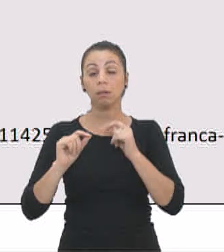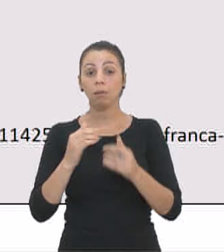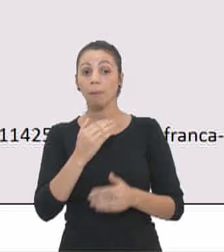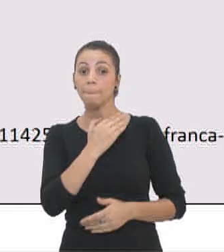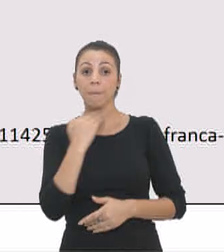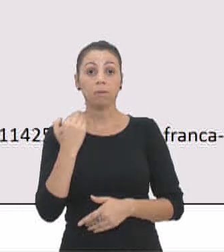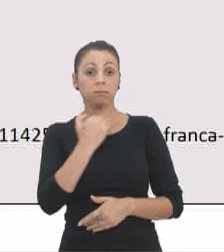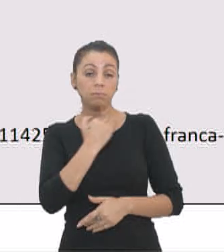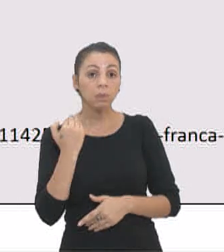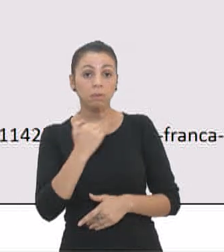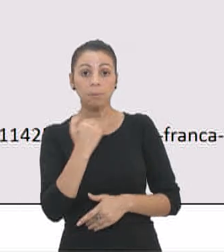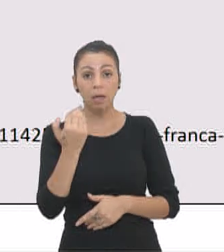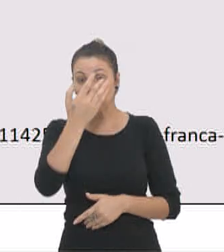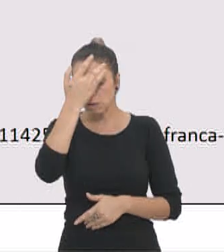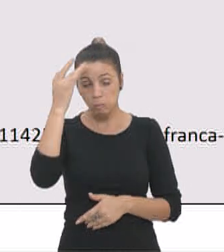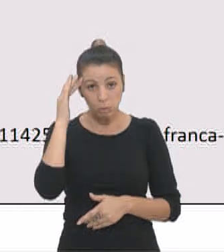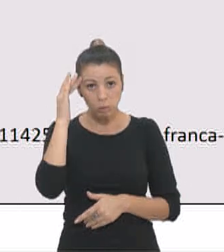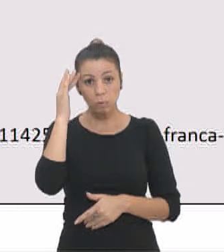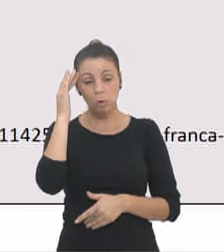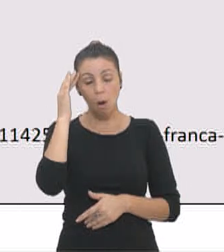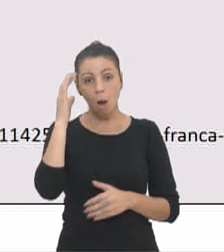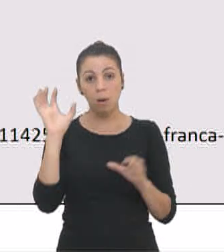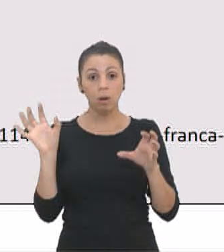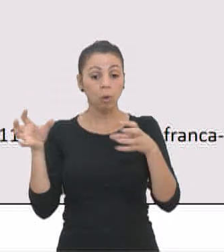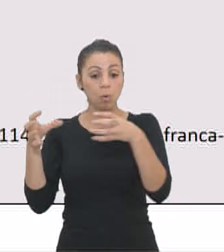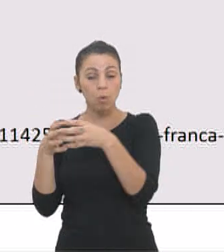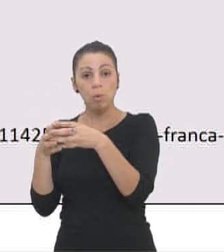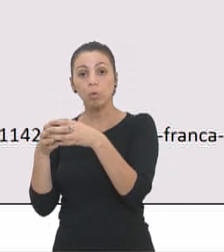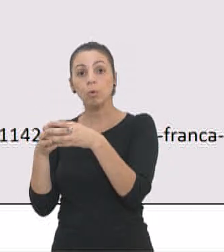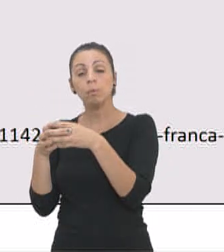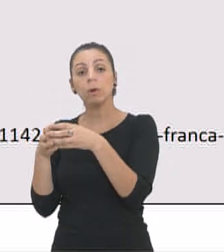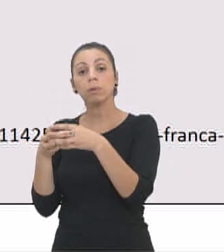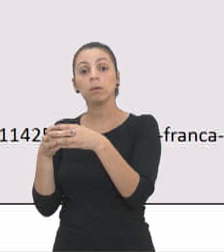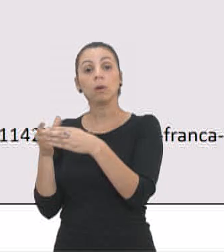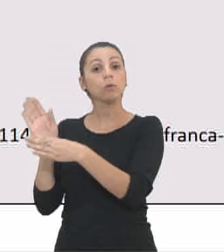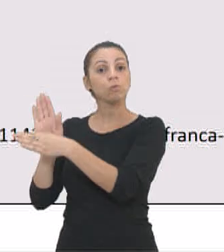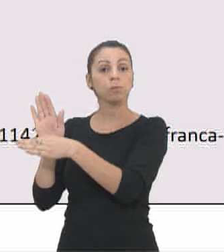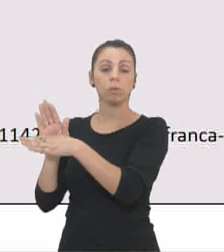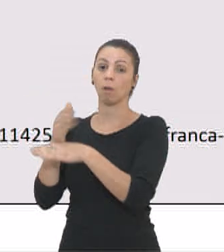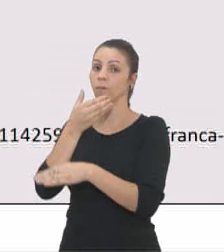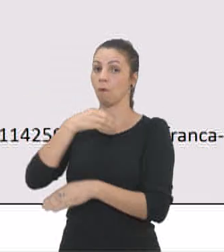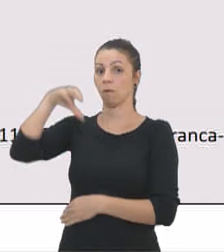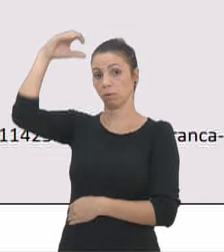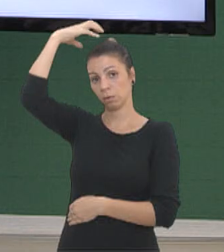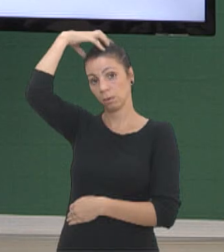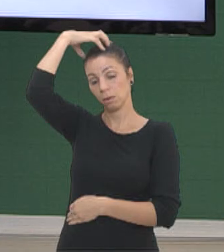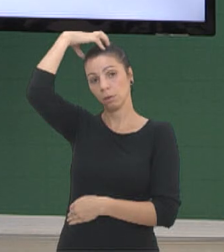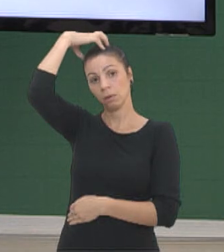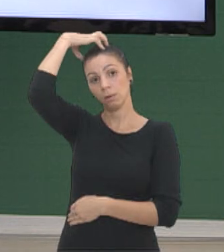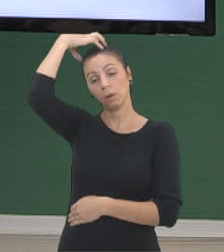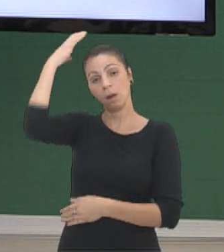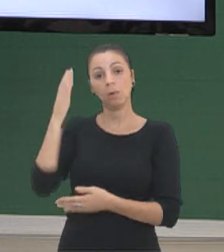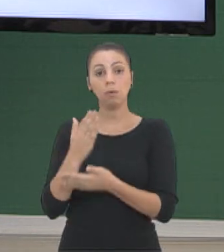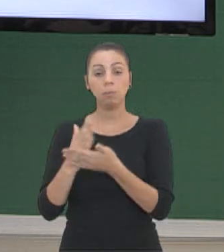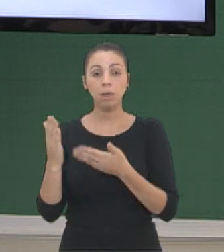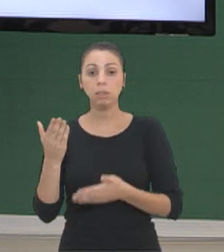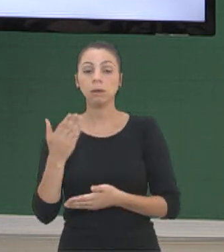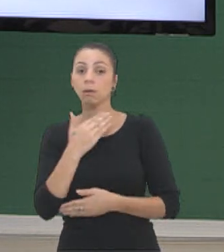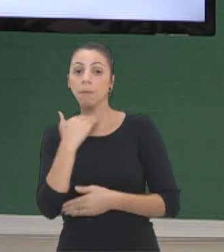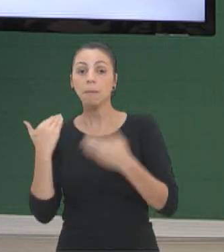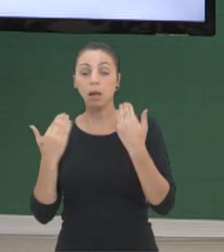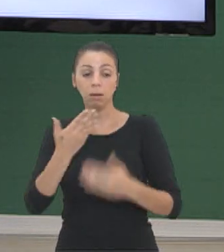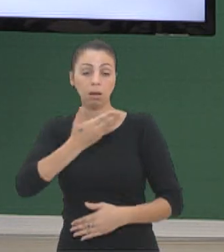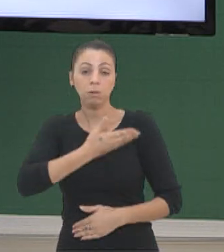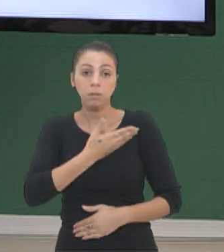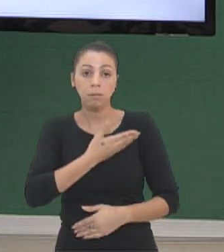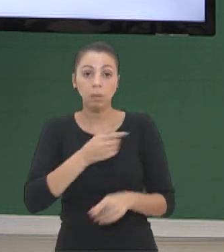ter conspirado contra a Revolução Popular. Vai chegar um determinado momento que vão começar a matar até os próprios amigos, que